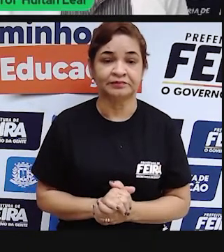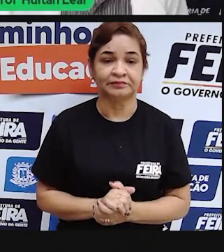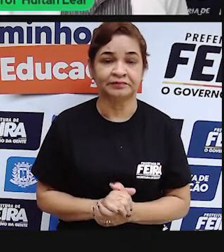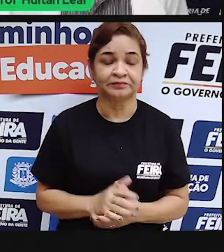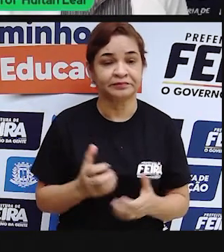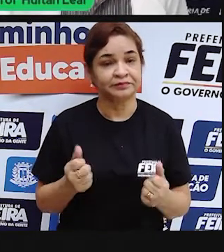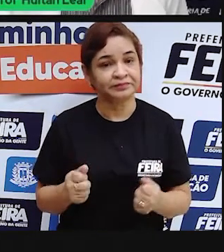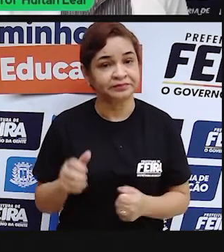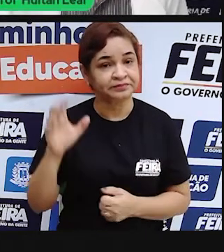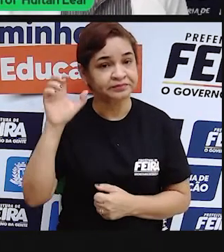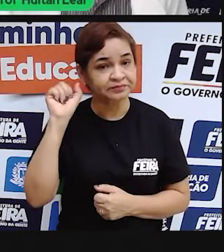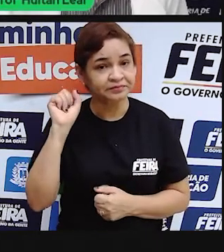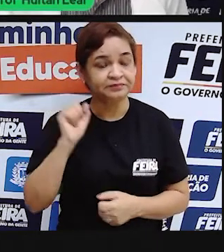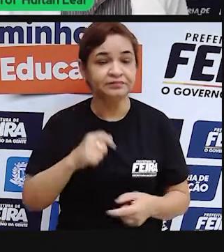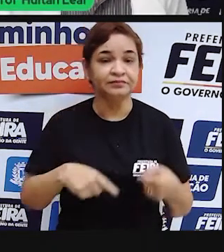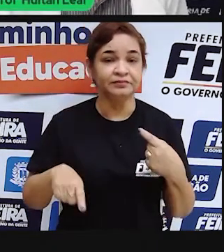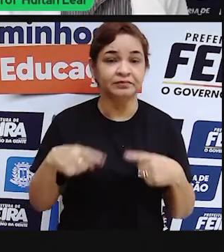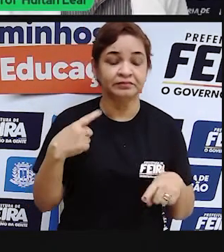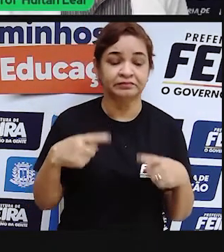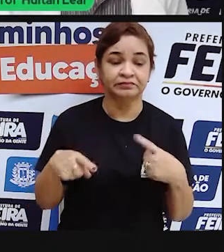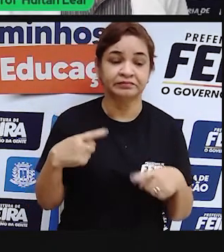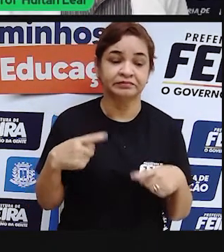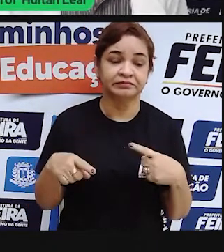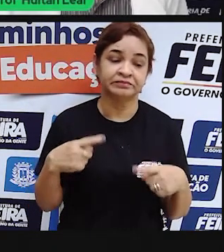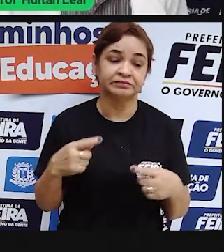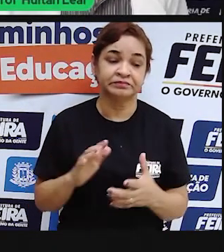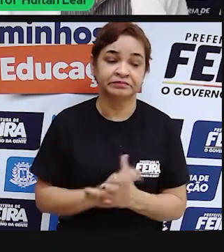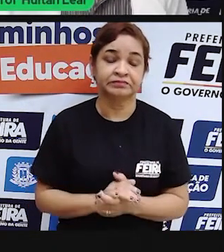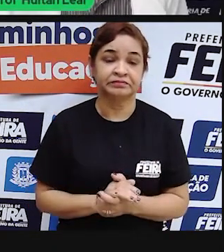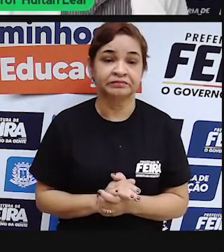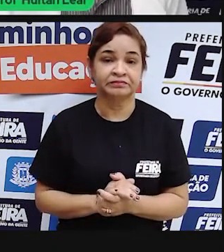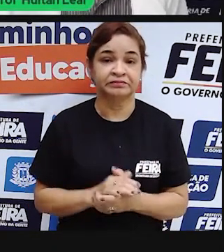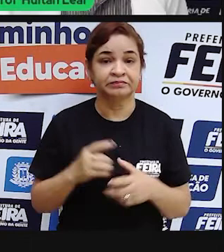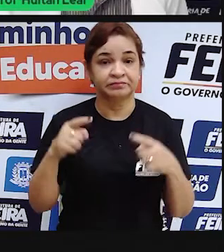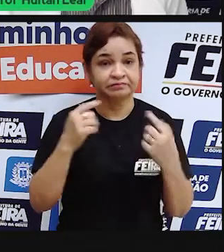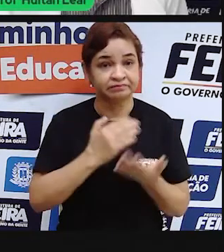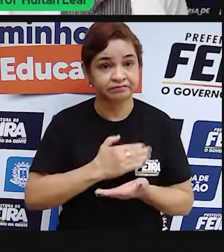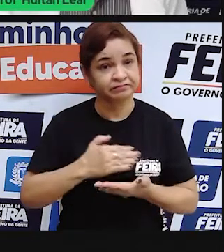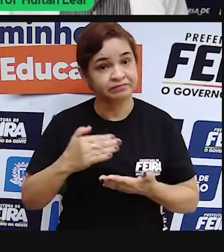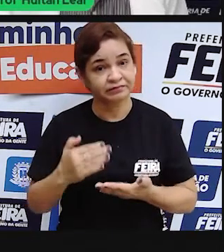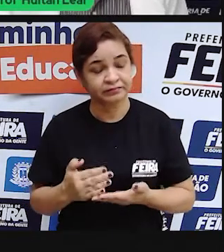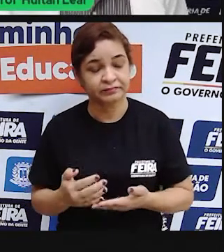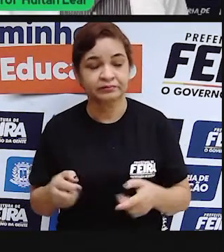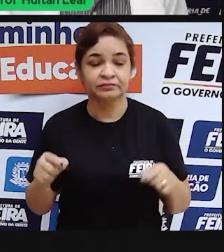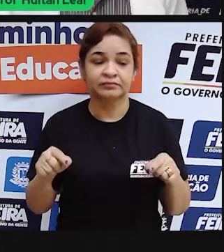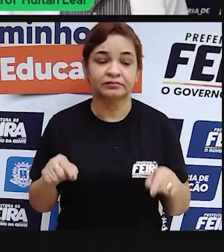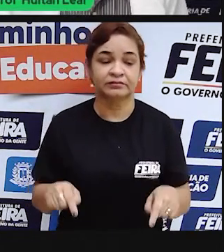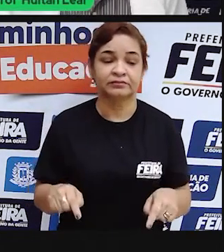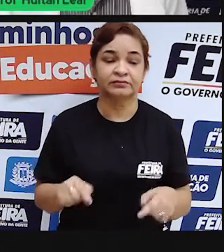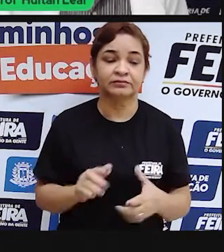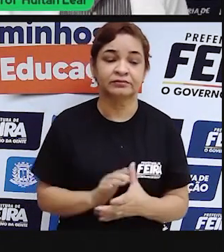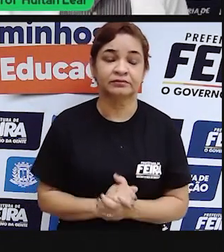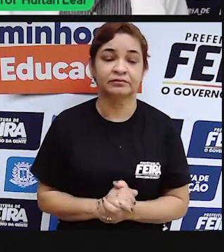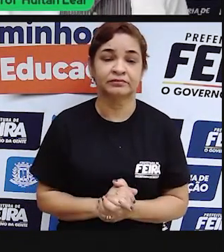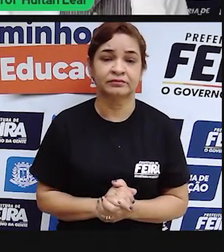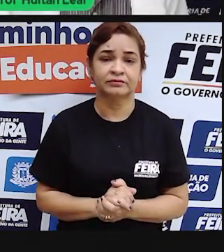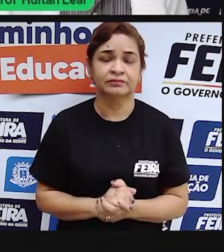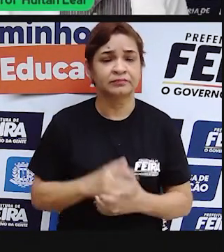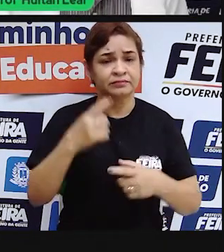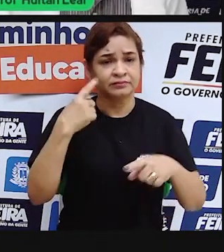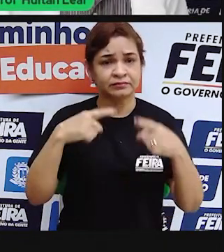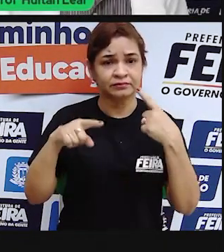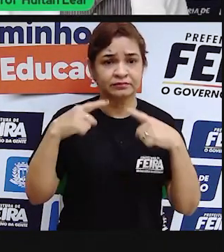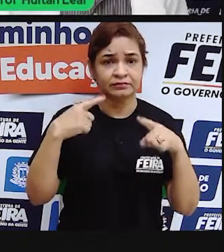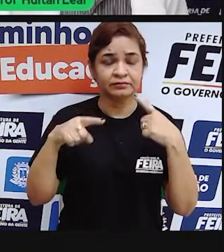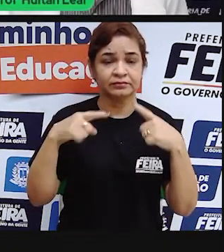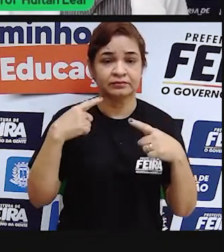Vamos ouvir agora uma canção, já que a aula de canção ainda se estende até aqui. E nessa